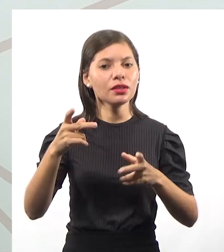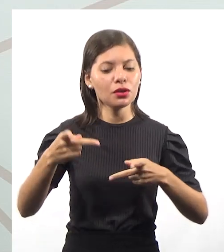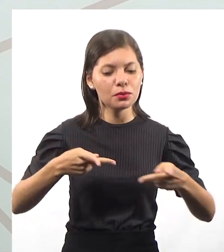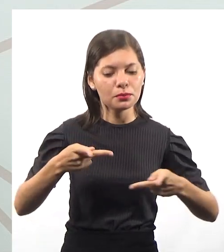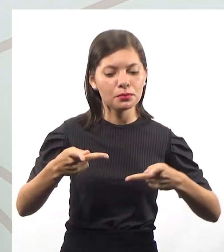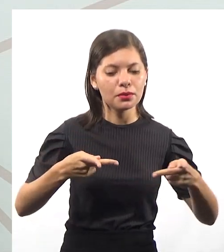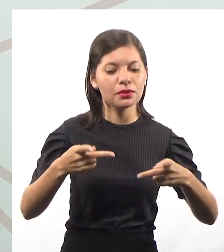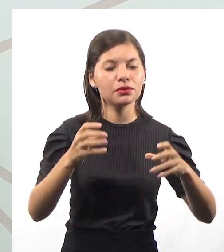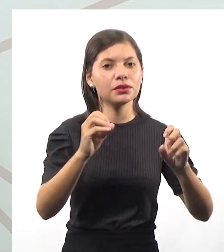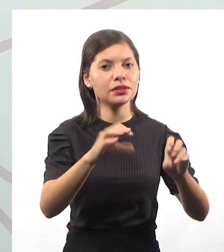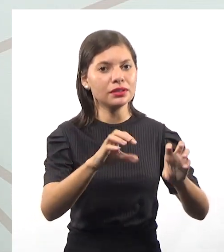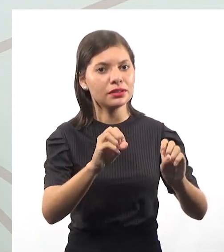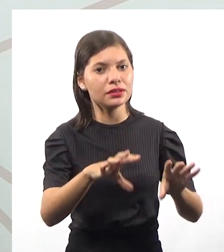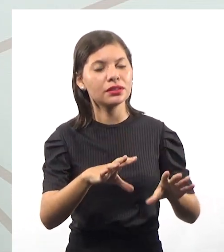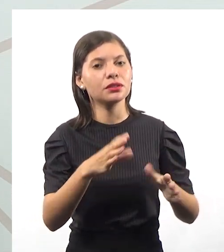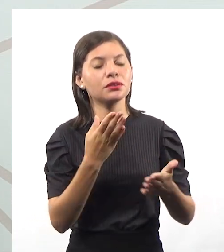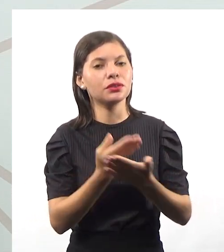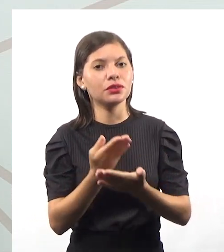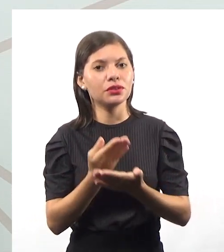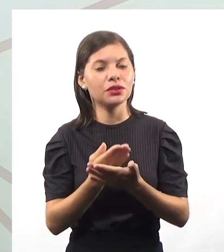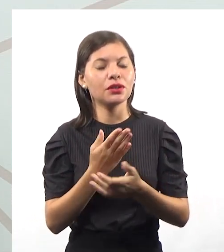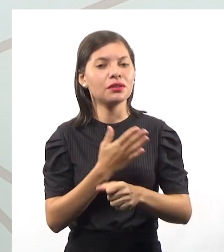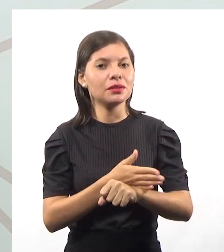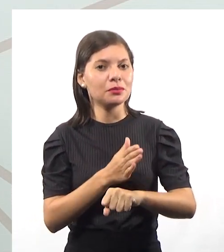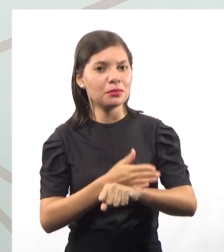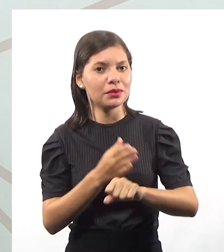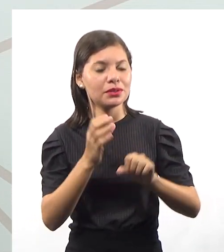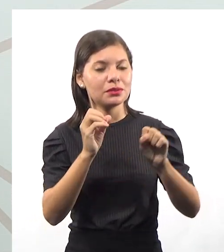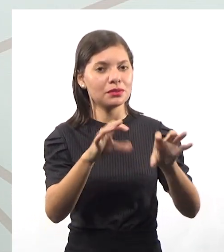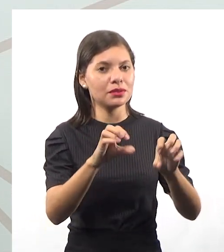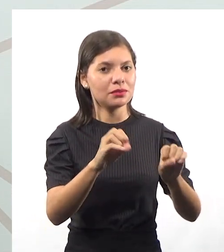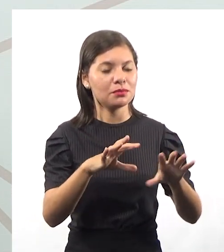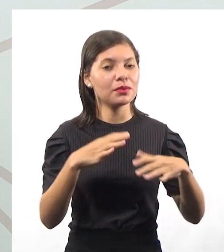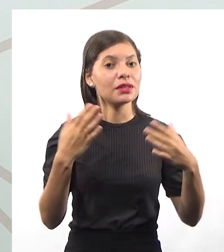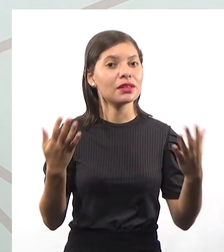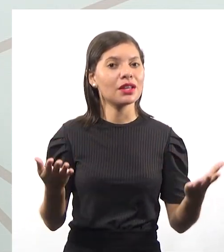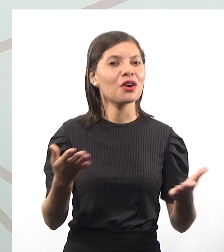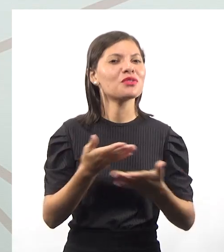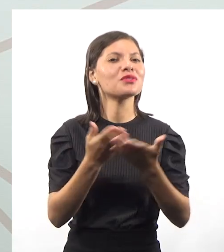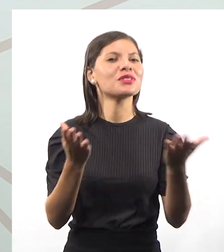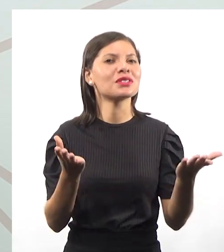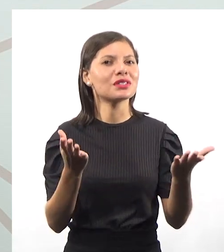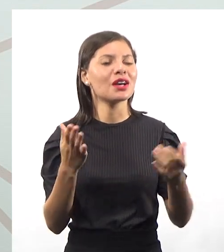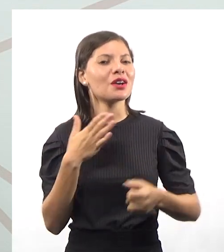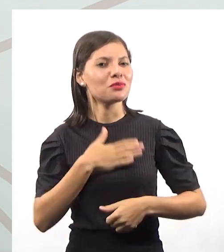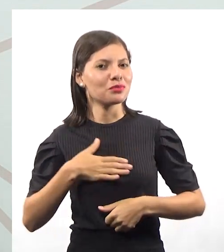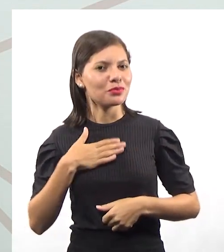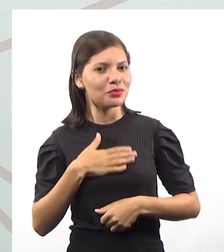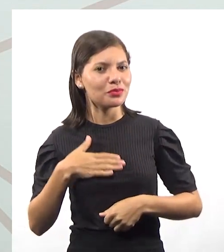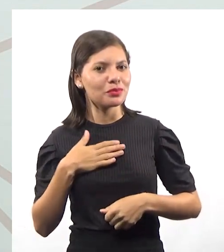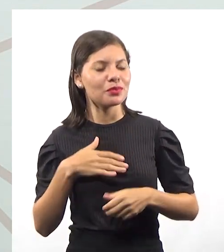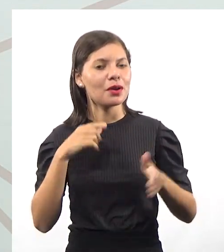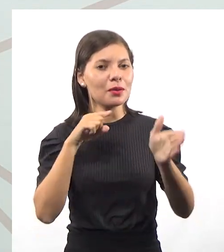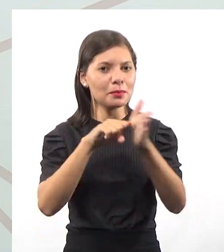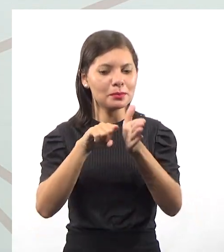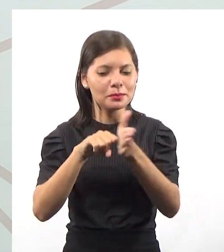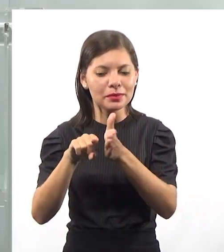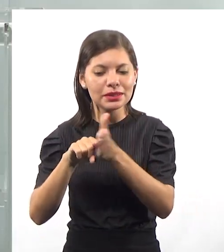plano de ensino, o seu plano de aula, os projetos educacionais e a própria prática educativa. Então, se você